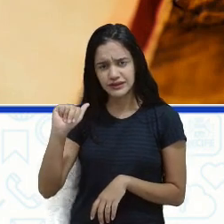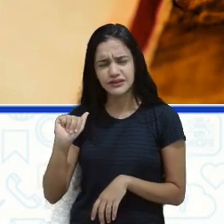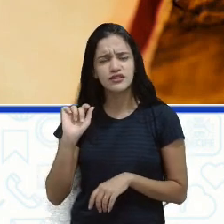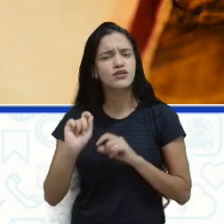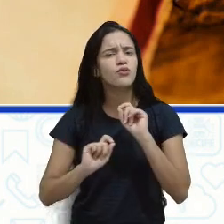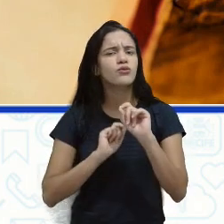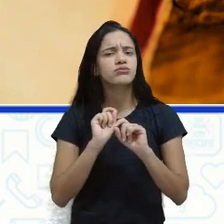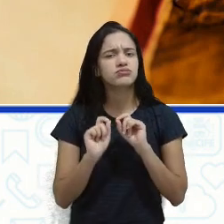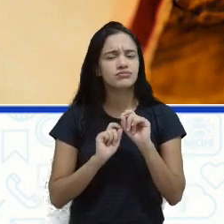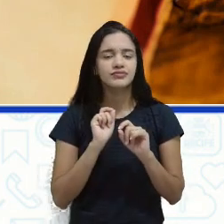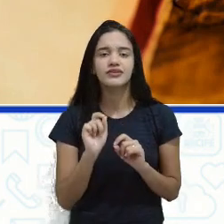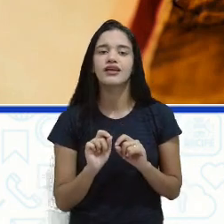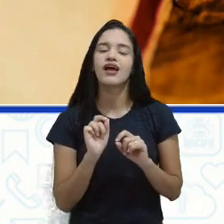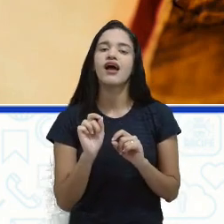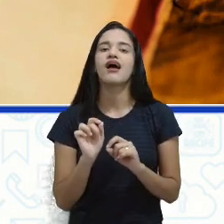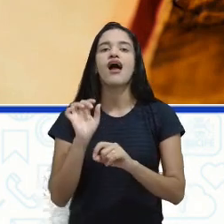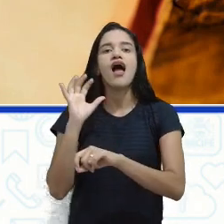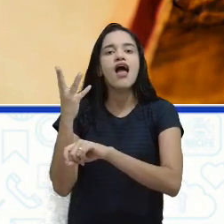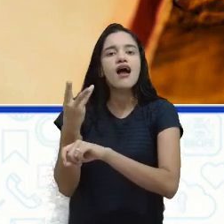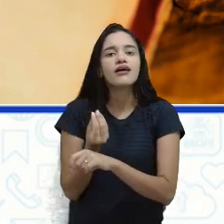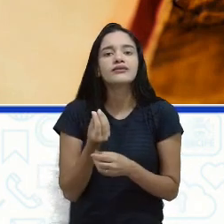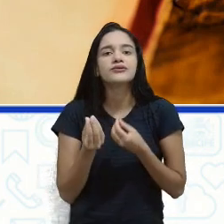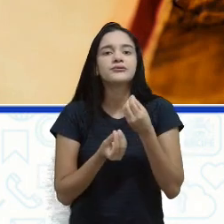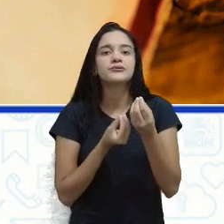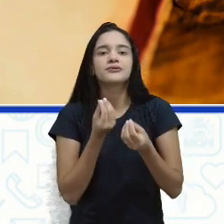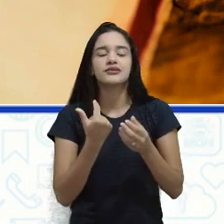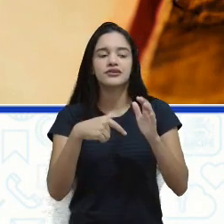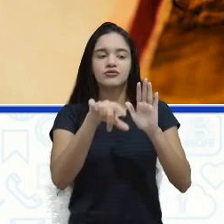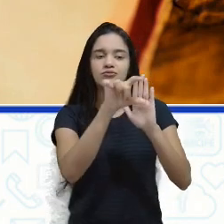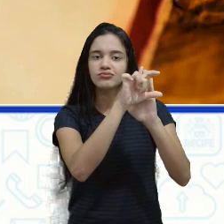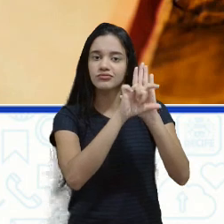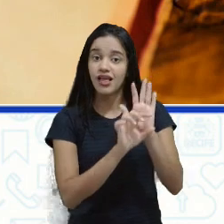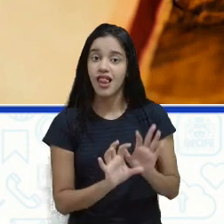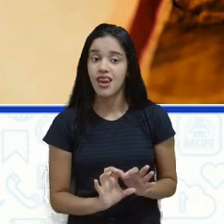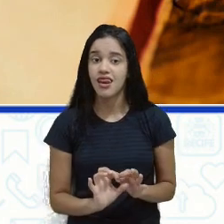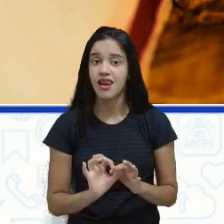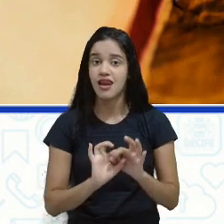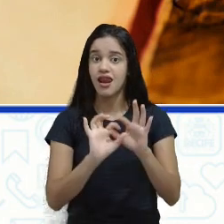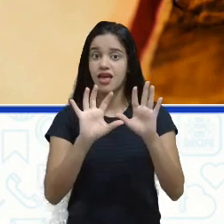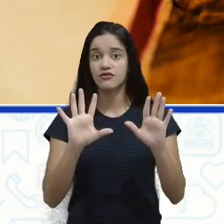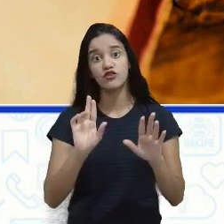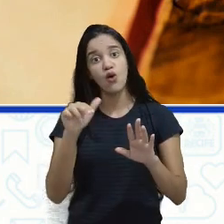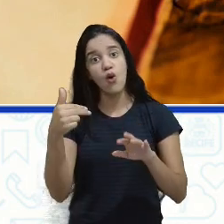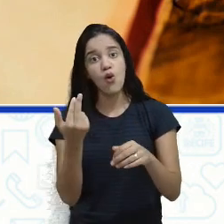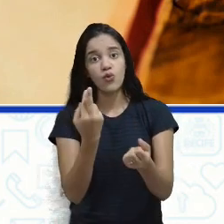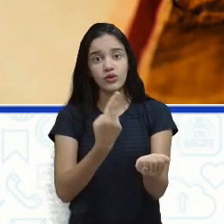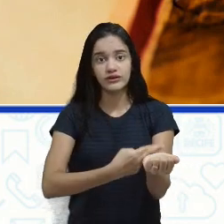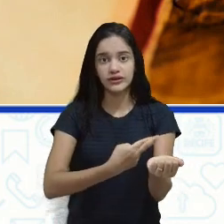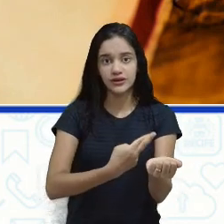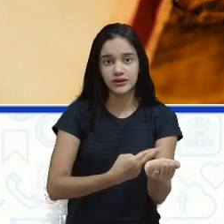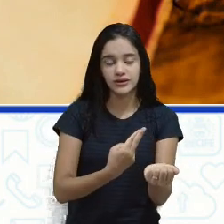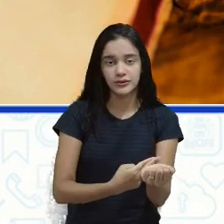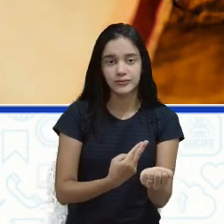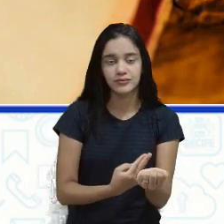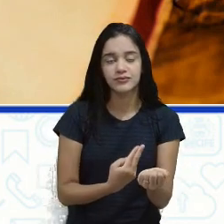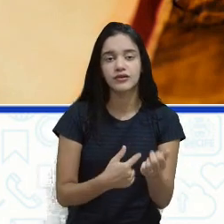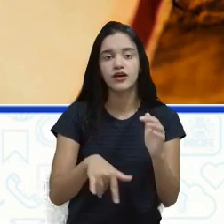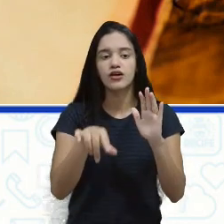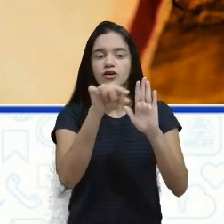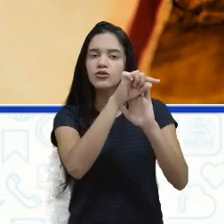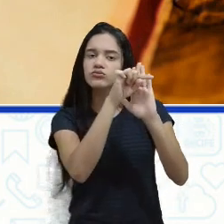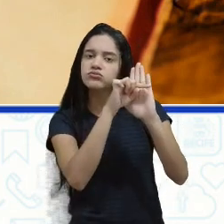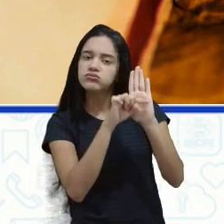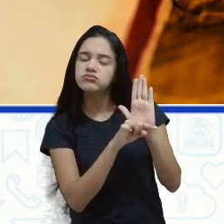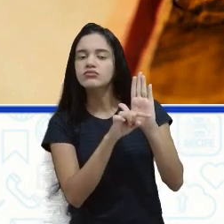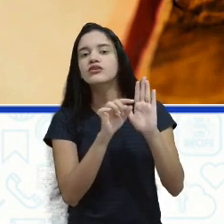poesia é a arte de compor versos livres ou com rimas, não é? Versos livres é o que